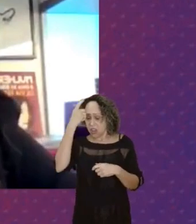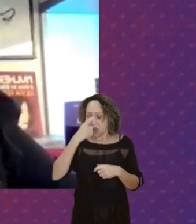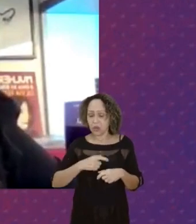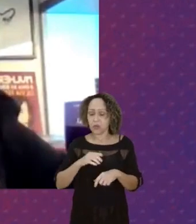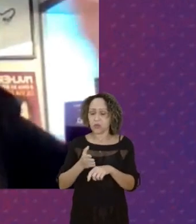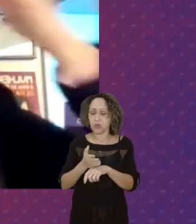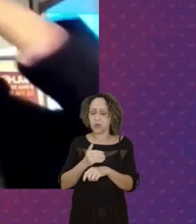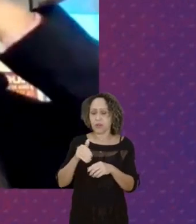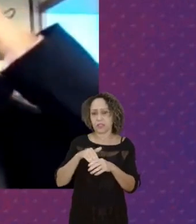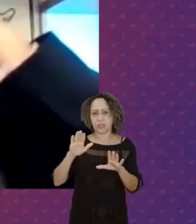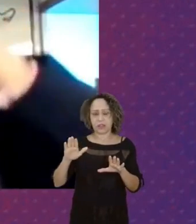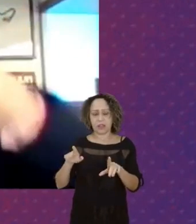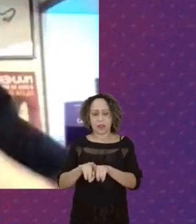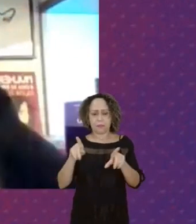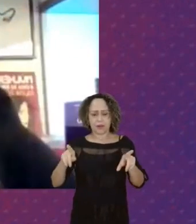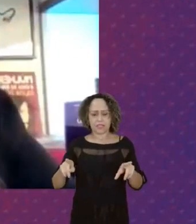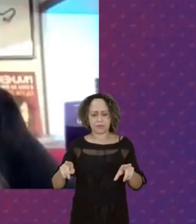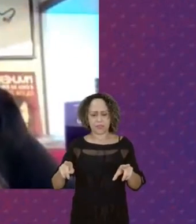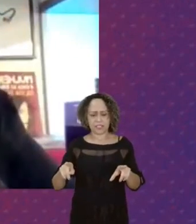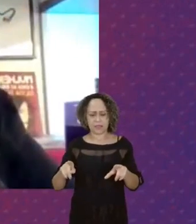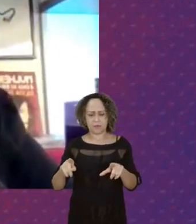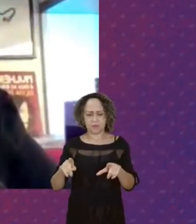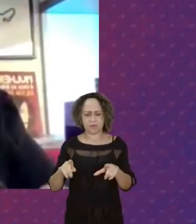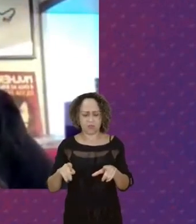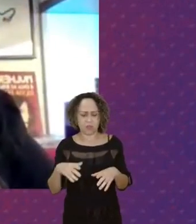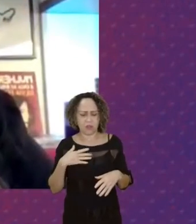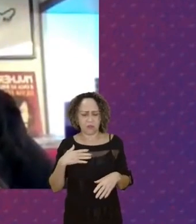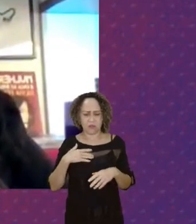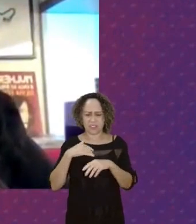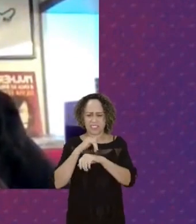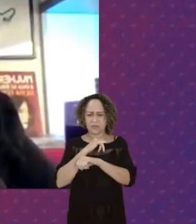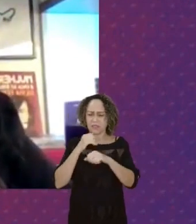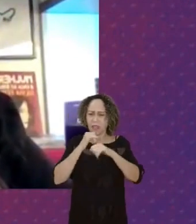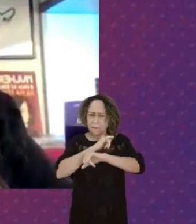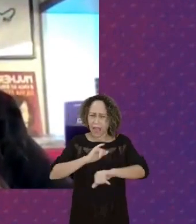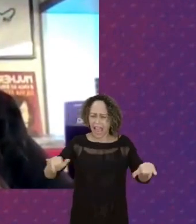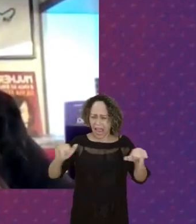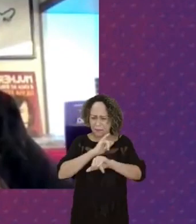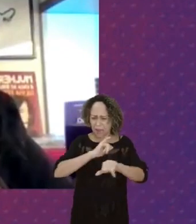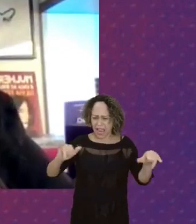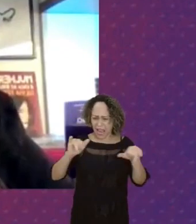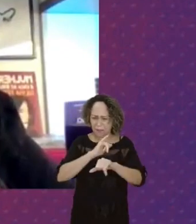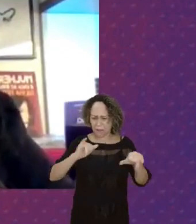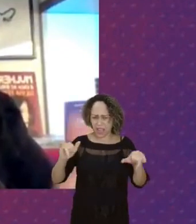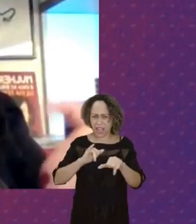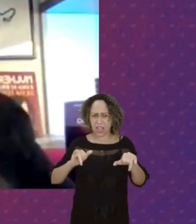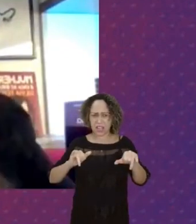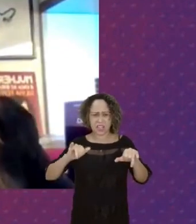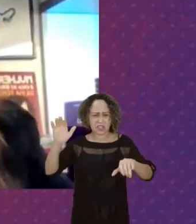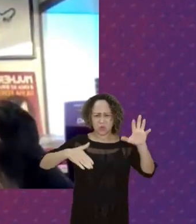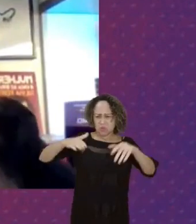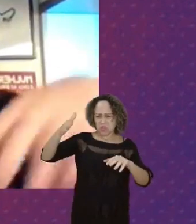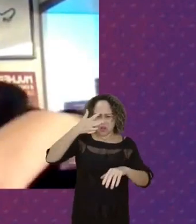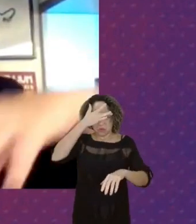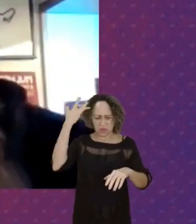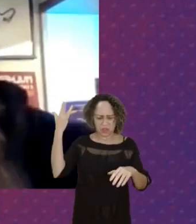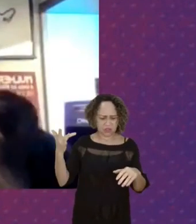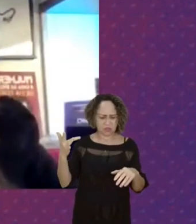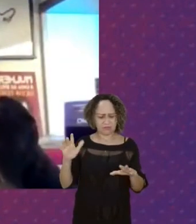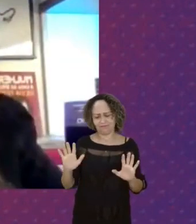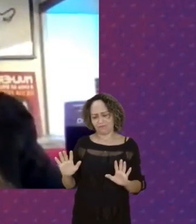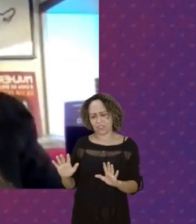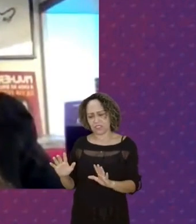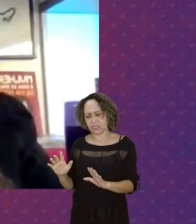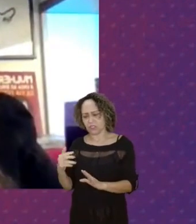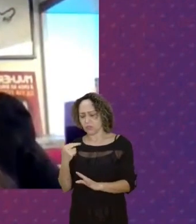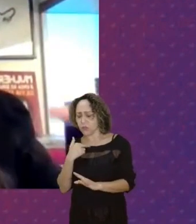porque, obviamente, né, as suas adversárias, candidatas médias, não vão ter dinheiro para contratar uma mega